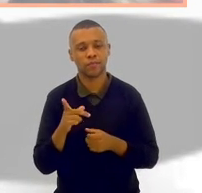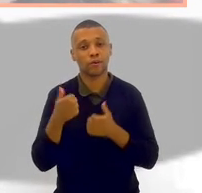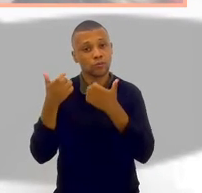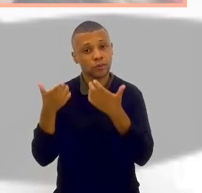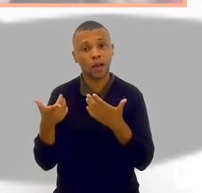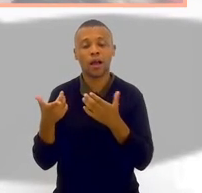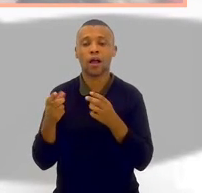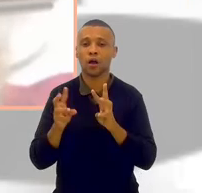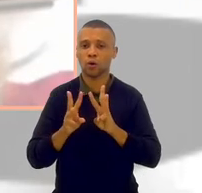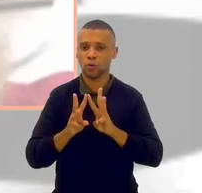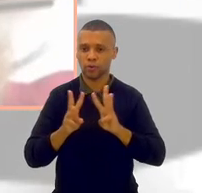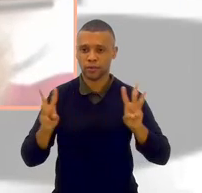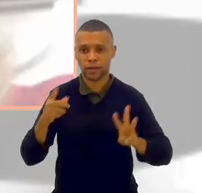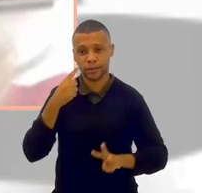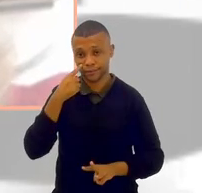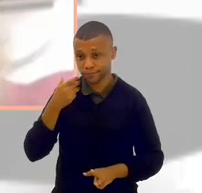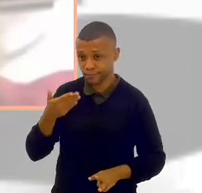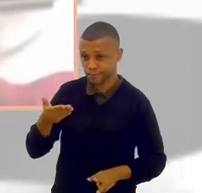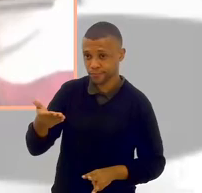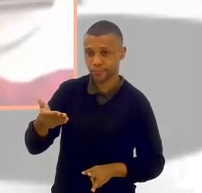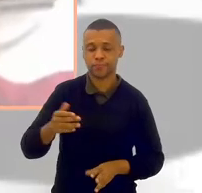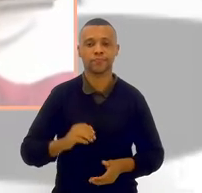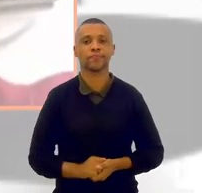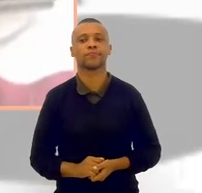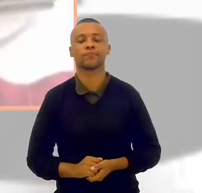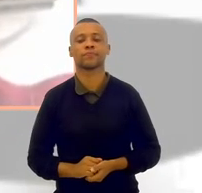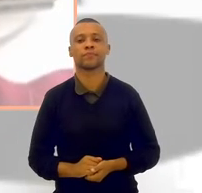dizer o site, que é